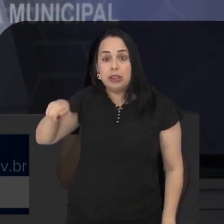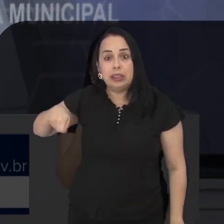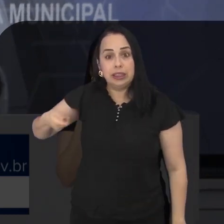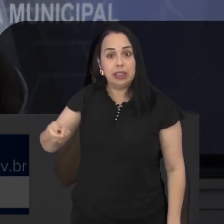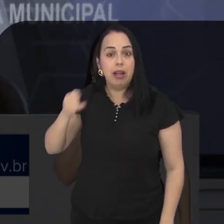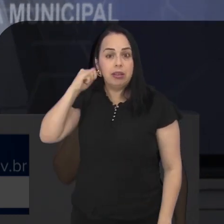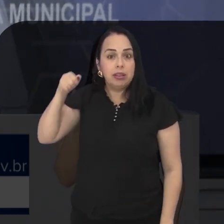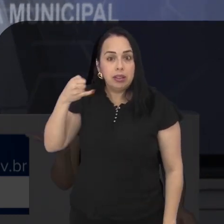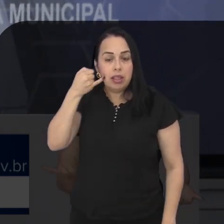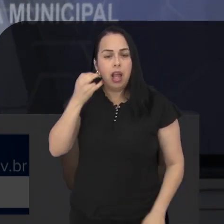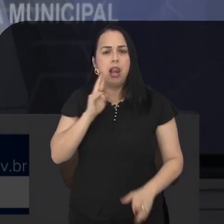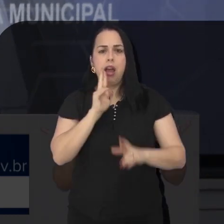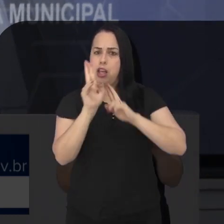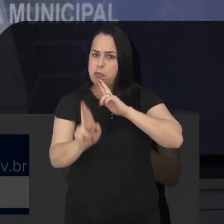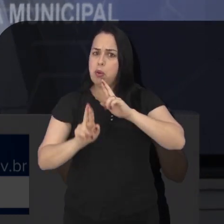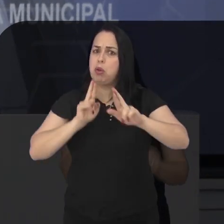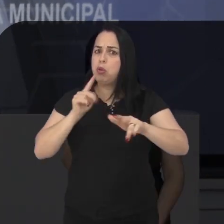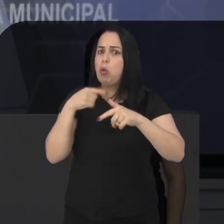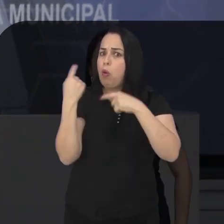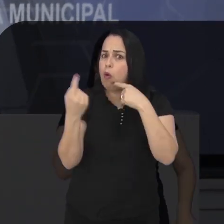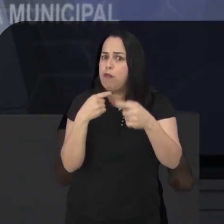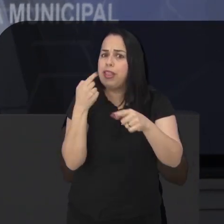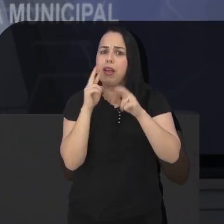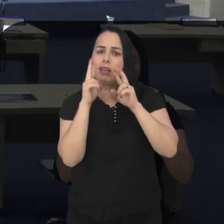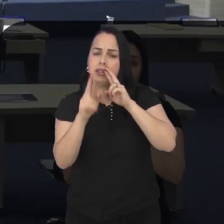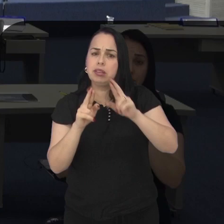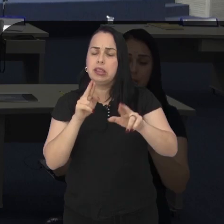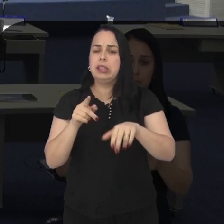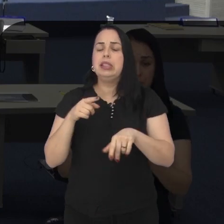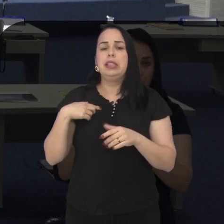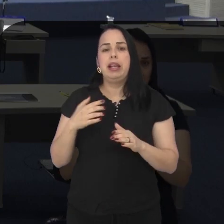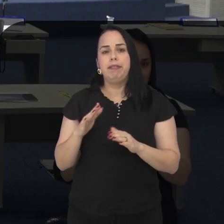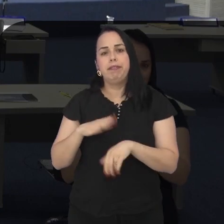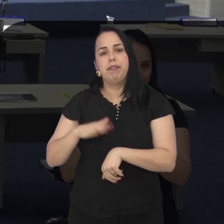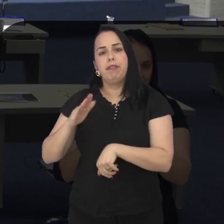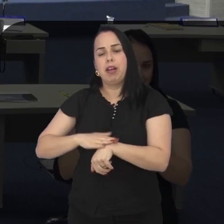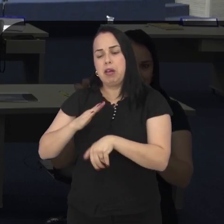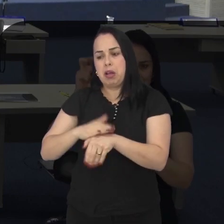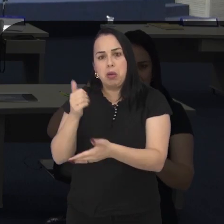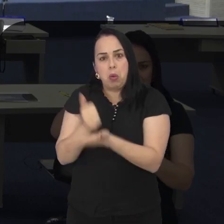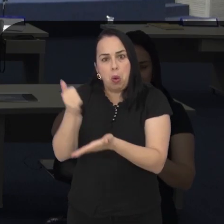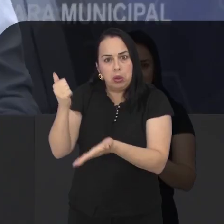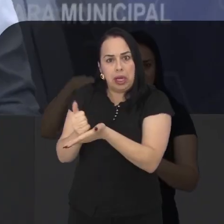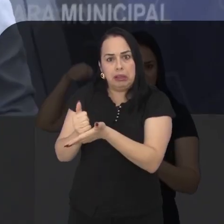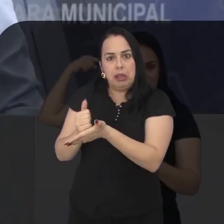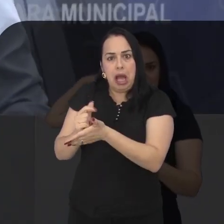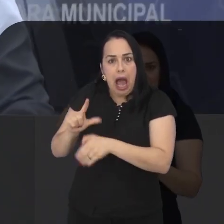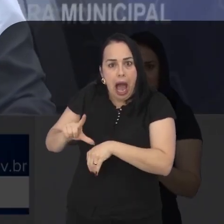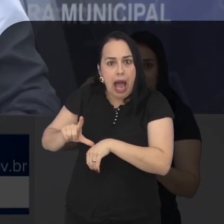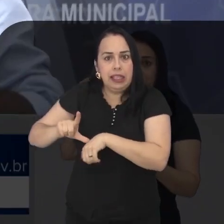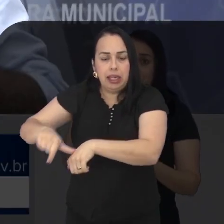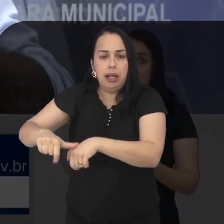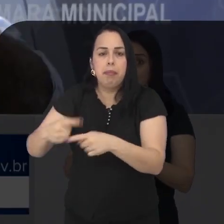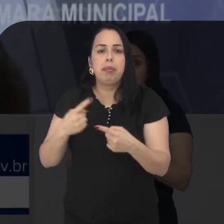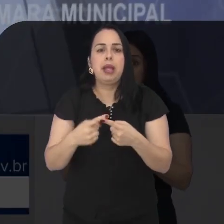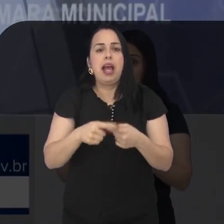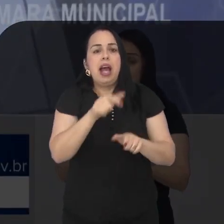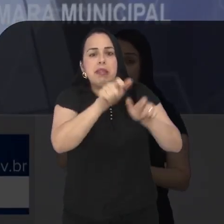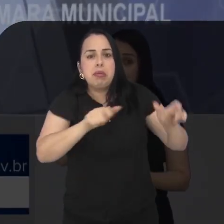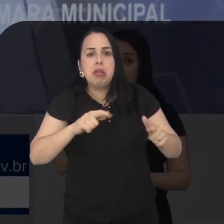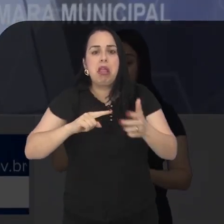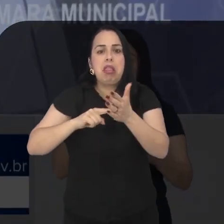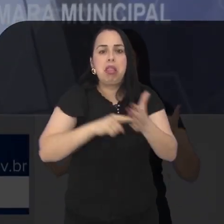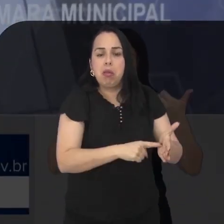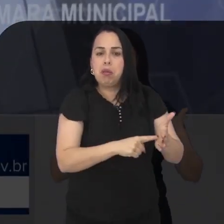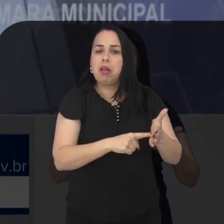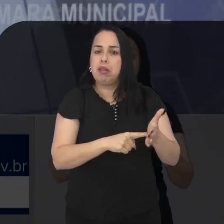Silvério respondeu algumas dúvidas da licitação e apontou que o atraso no processo se deu em razão de denúncias enviadas